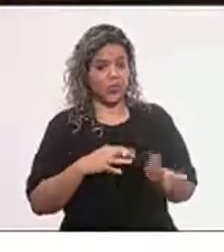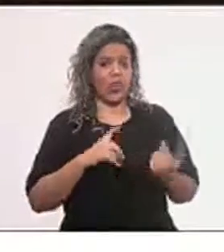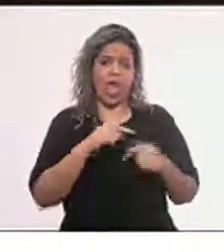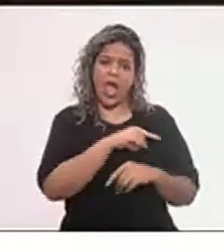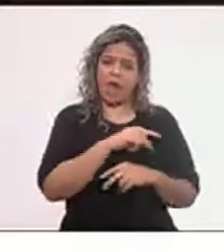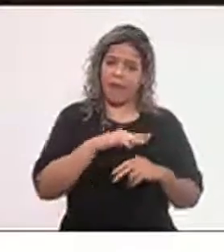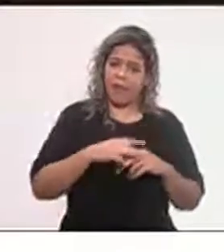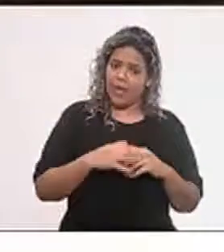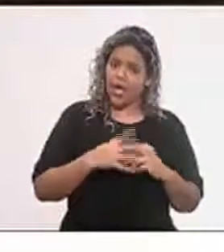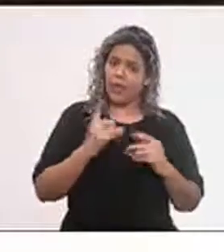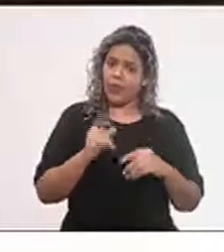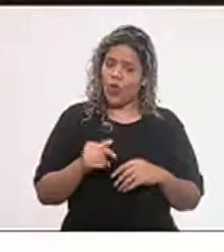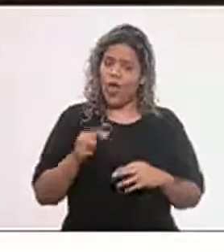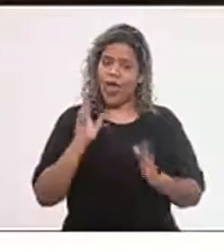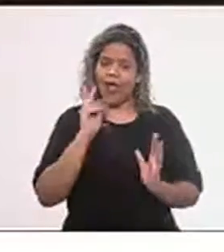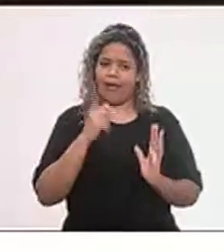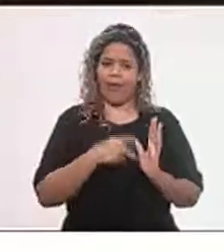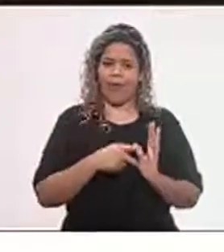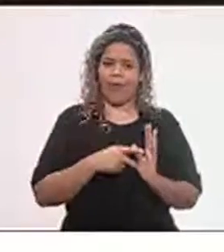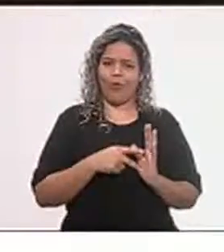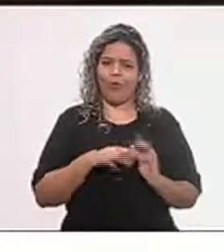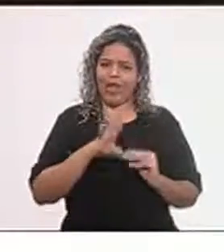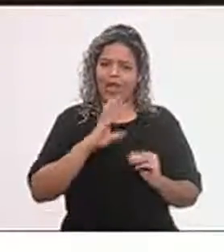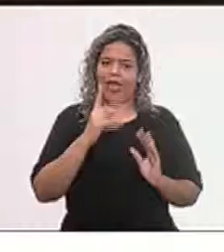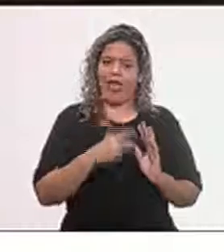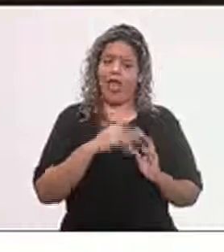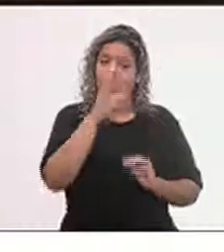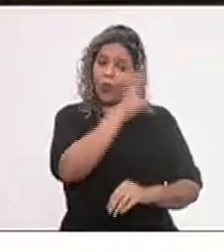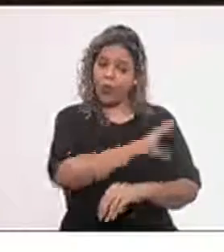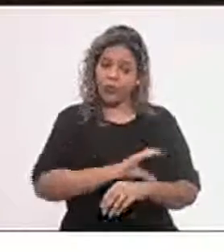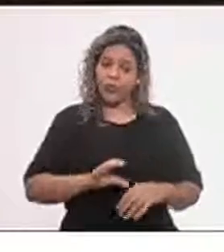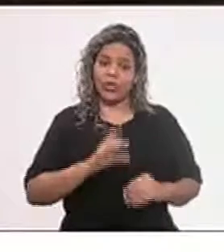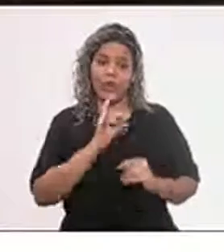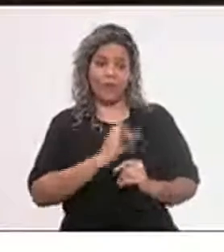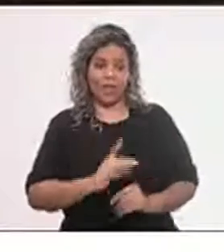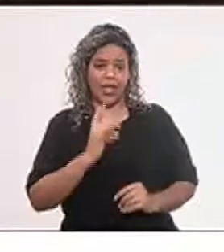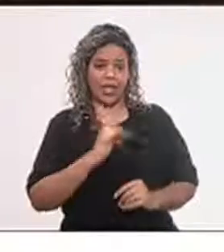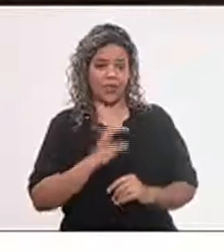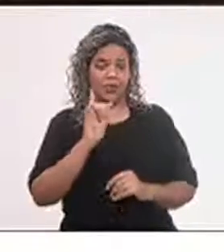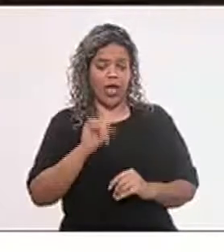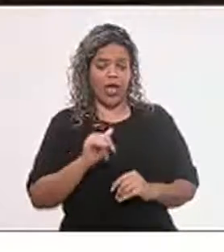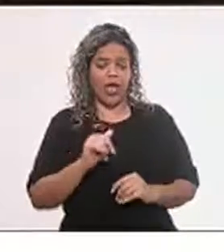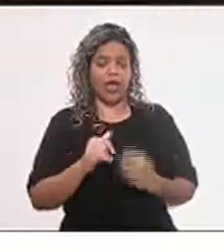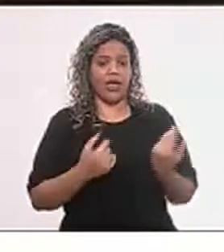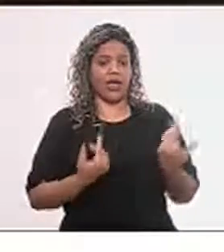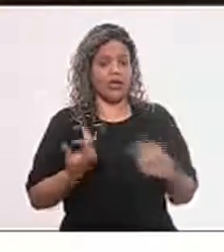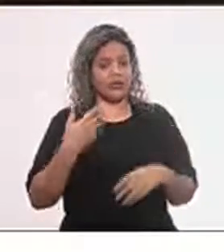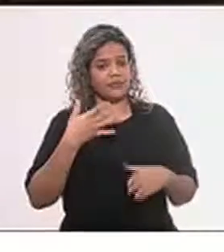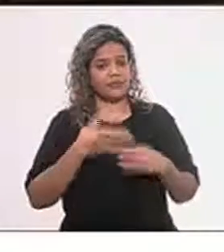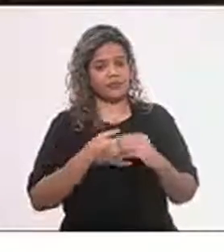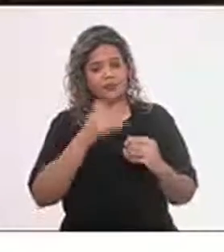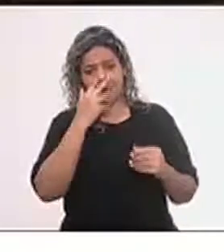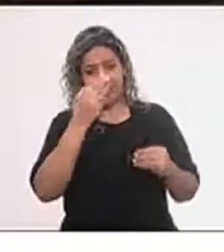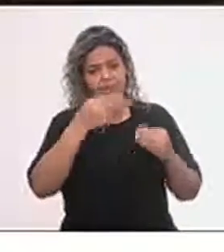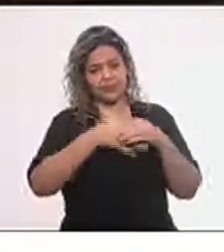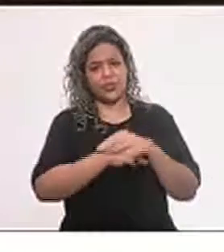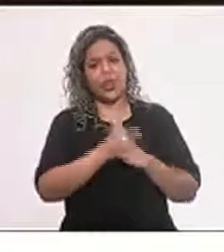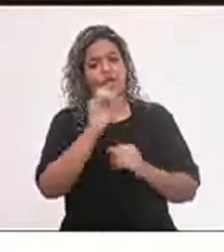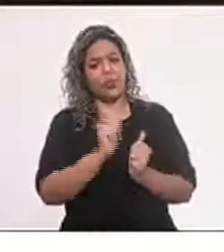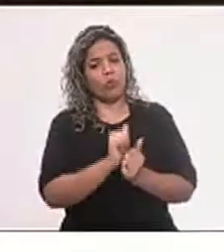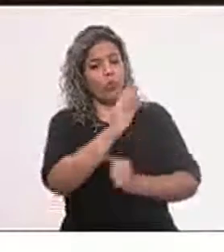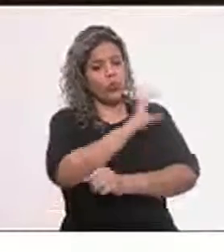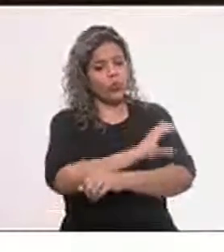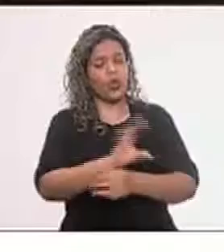o medo, senhor presidente, ele é real. A cultura do medo, na verdade, é introjetada junto com a cultura